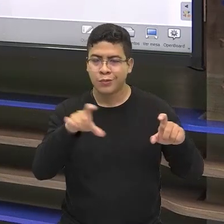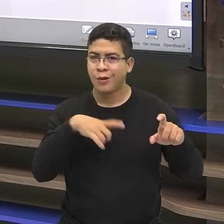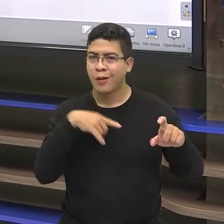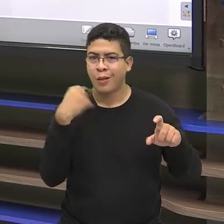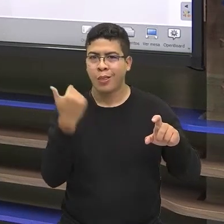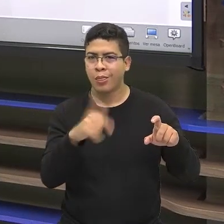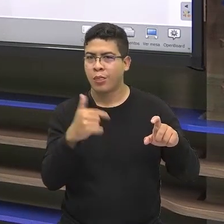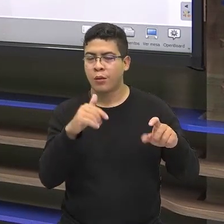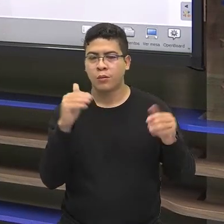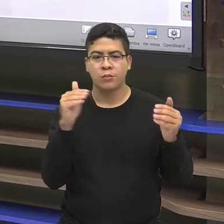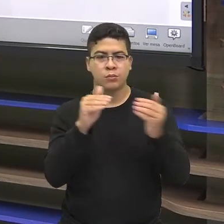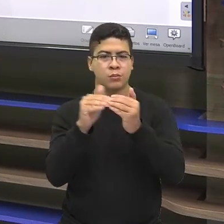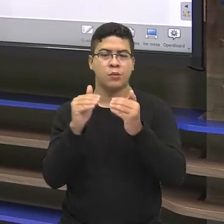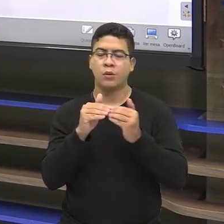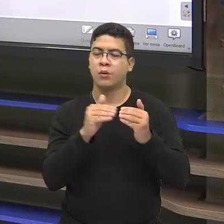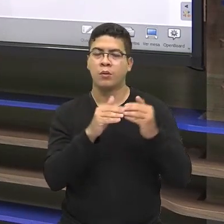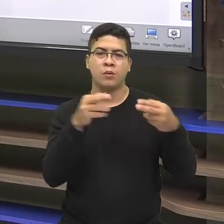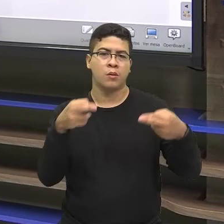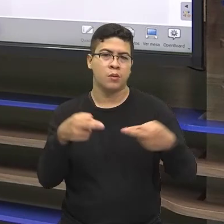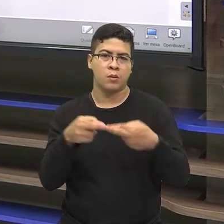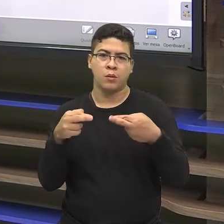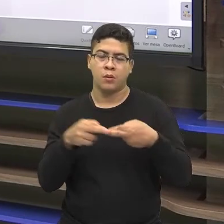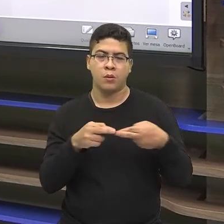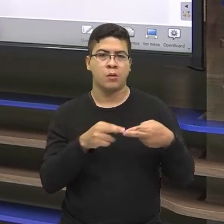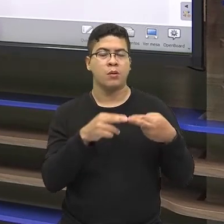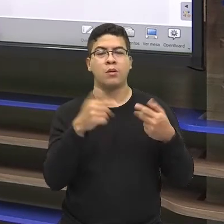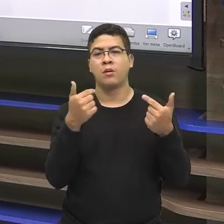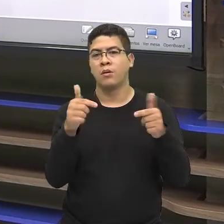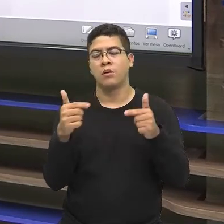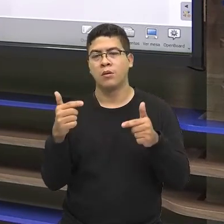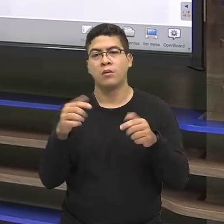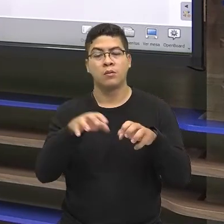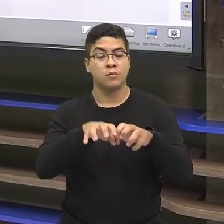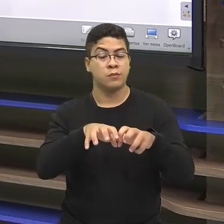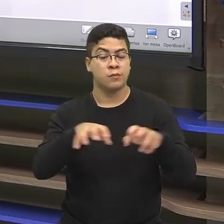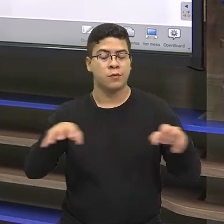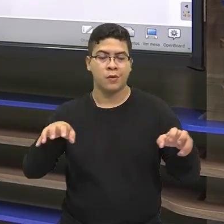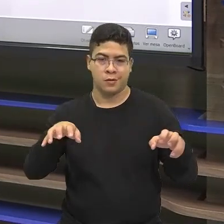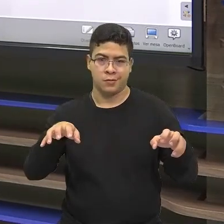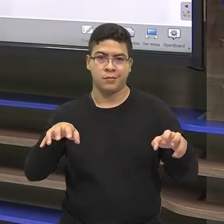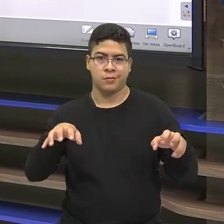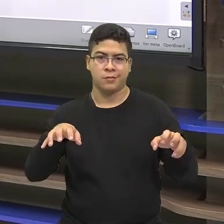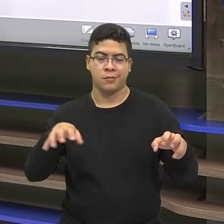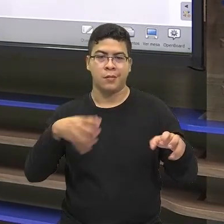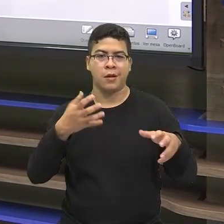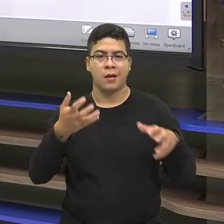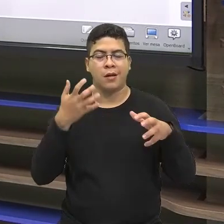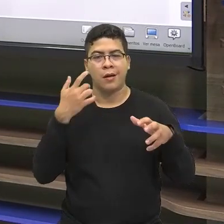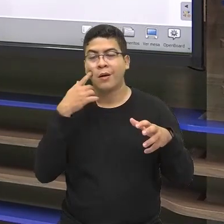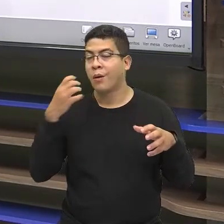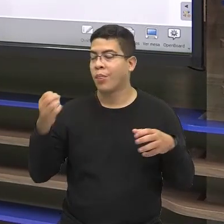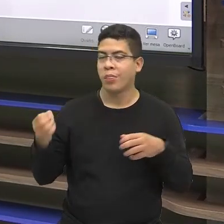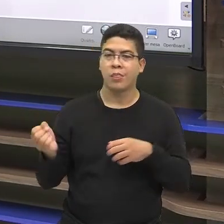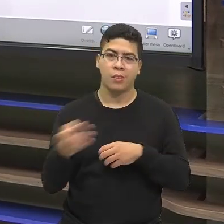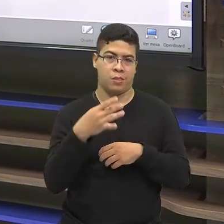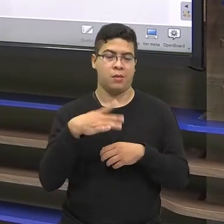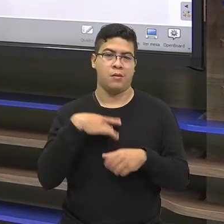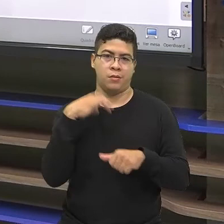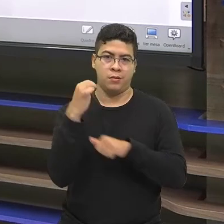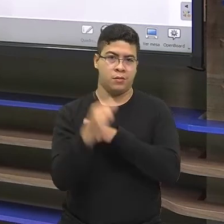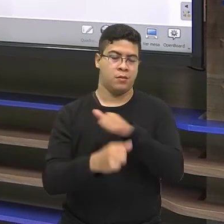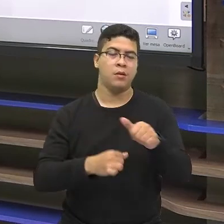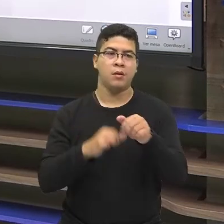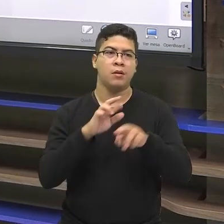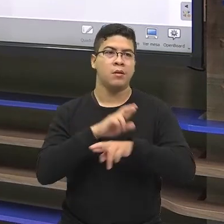vão trazer rimas. Então, o parnasianismo ele vai se afastar, né? Ele vai querer criar algo novo, algo